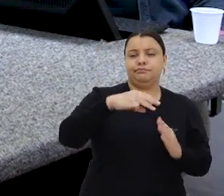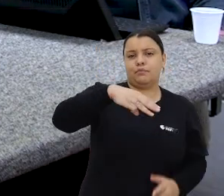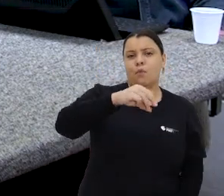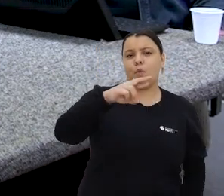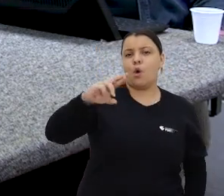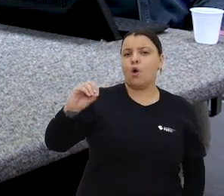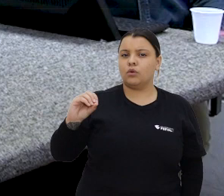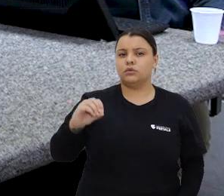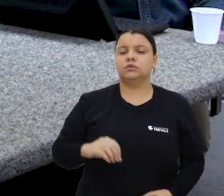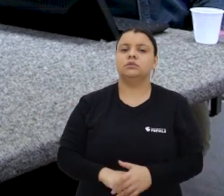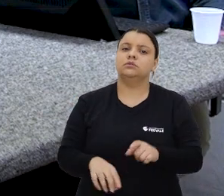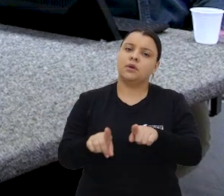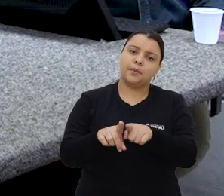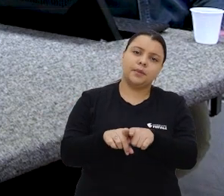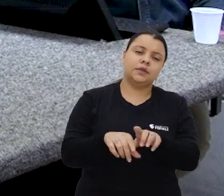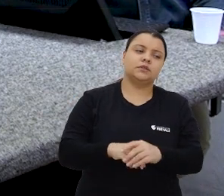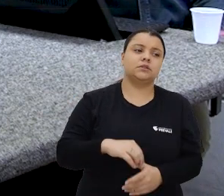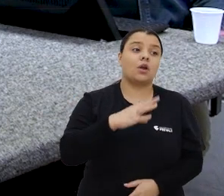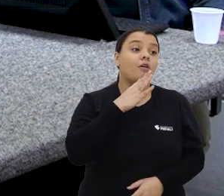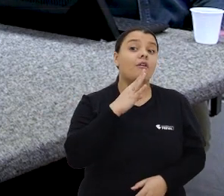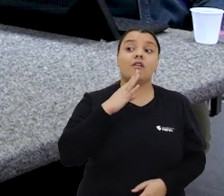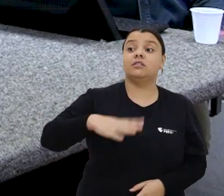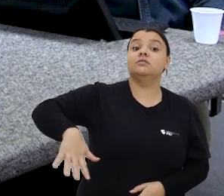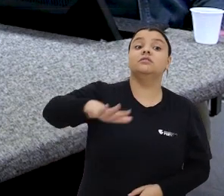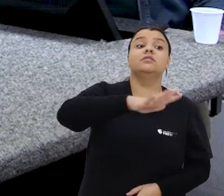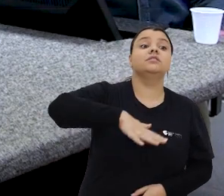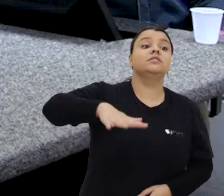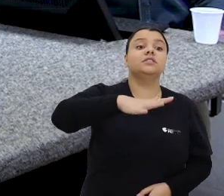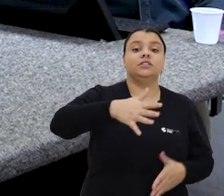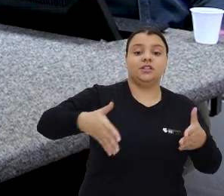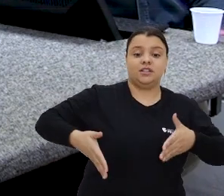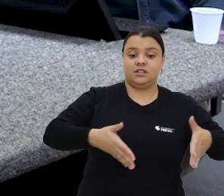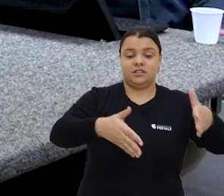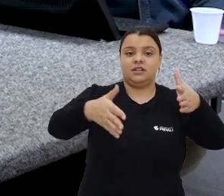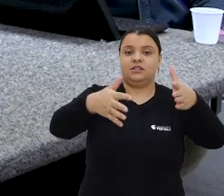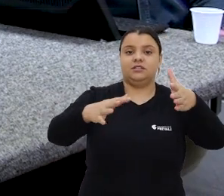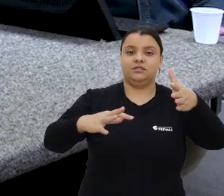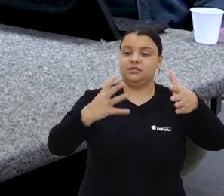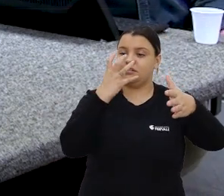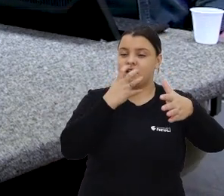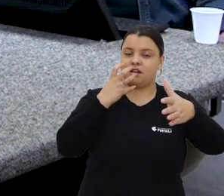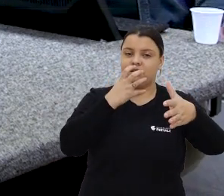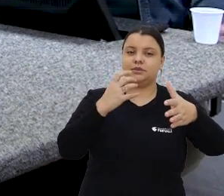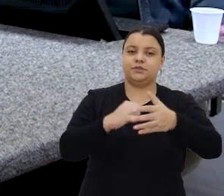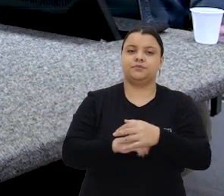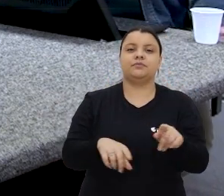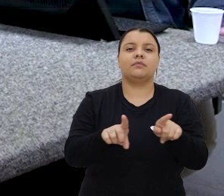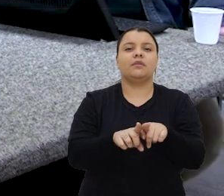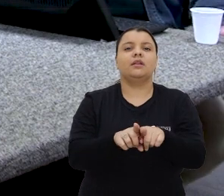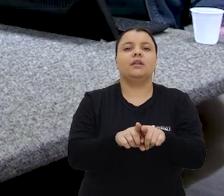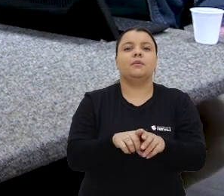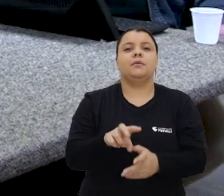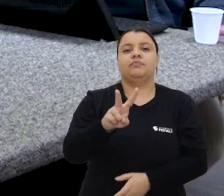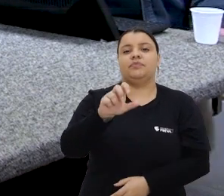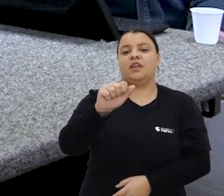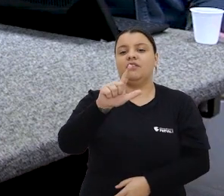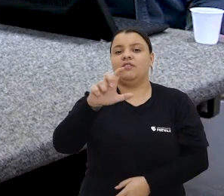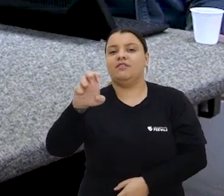toda a região aqui, Sim. que é a Rota Romântica, né? Sim. E o Vale Germânico agora. Vale Germânico. Então,